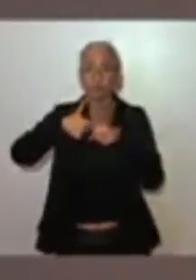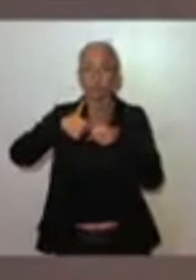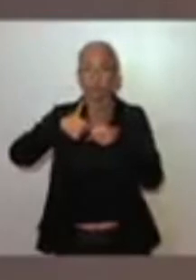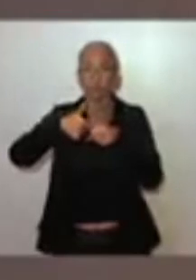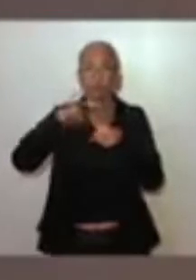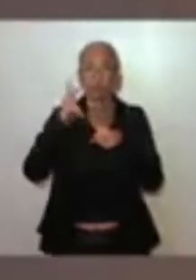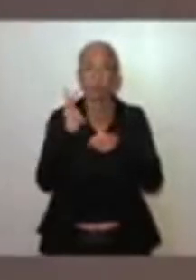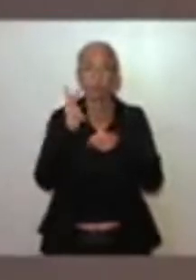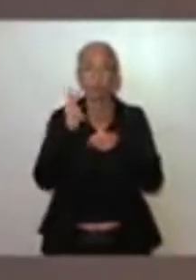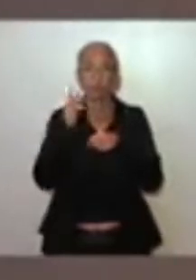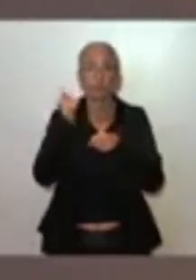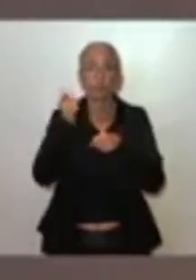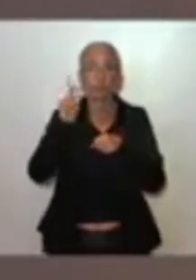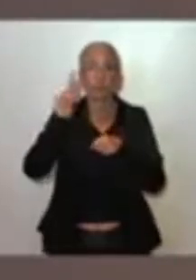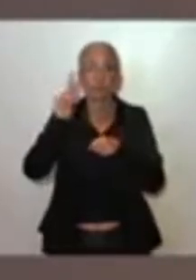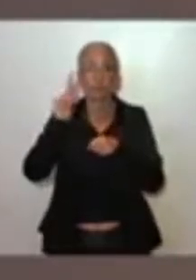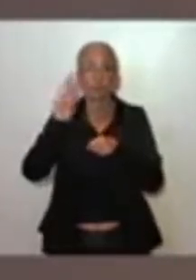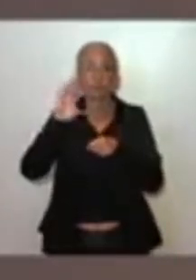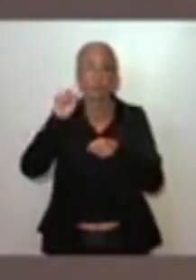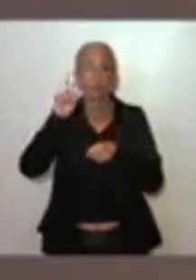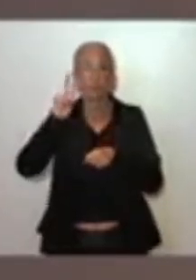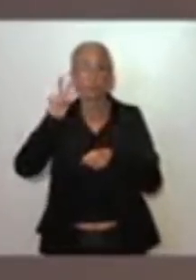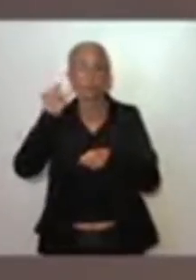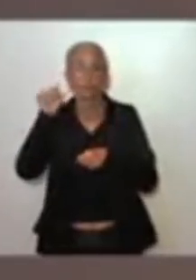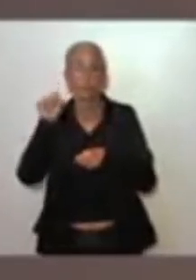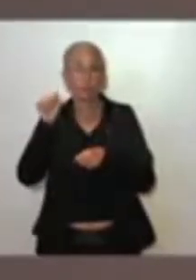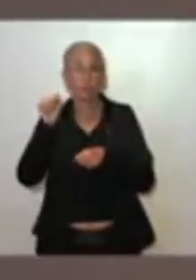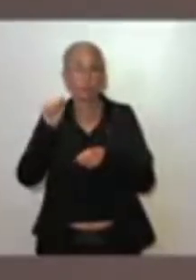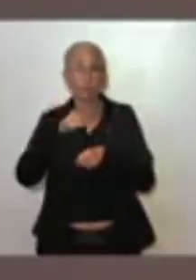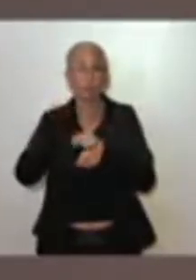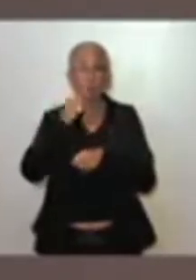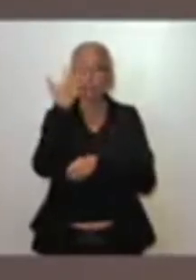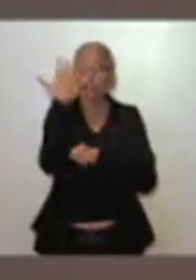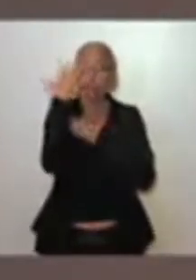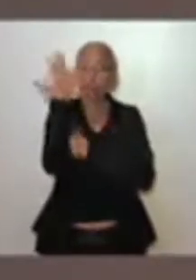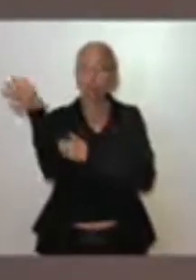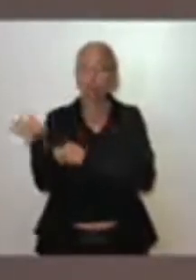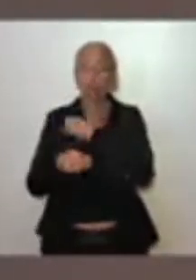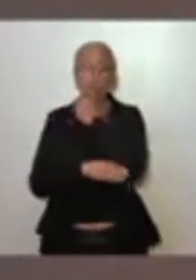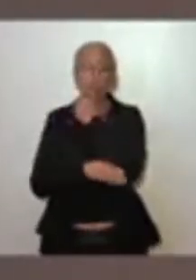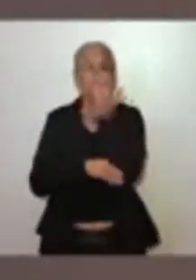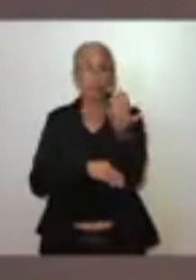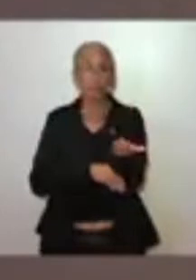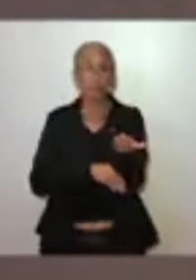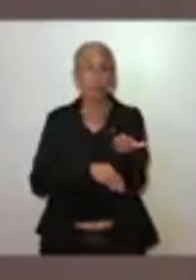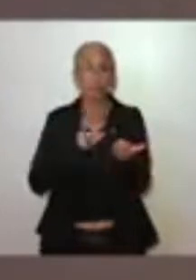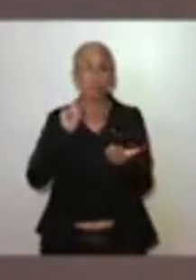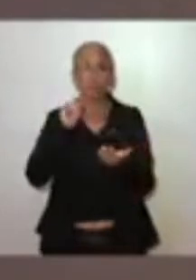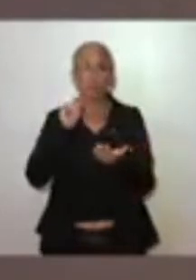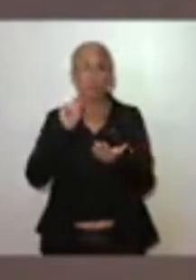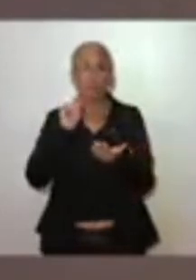petróleo gás natural e carvão pelo desmatamento e Pelo modo como conduz a pecuária